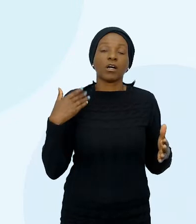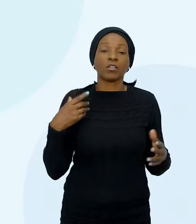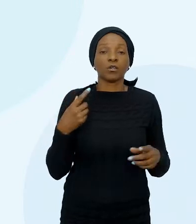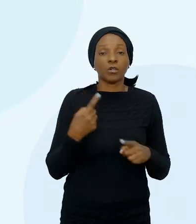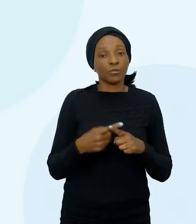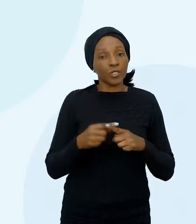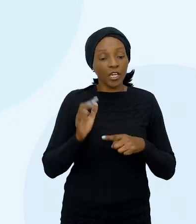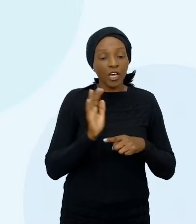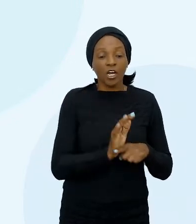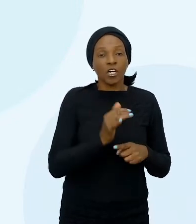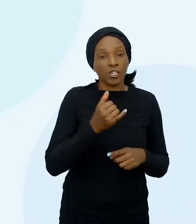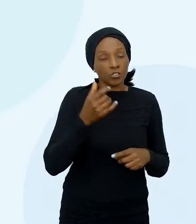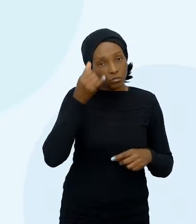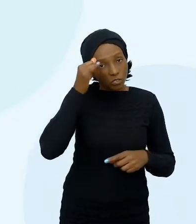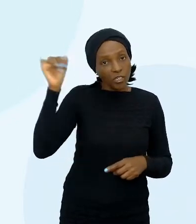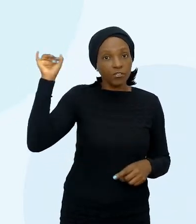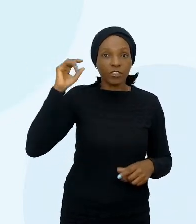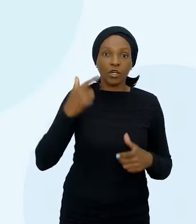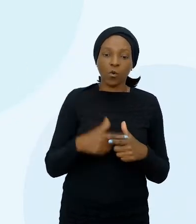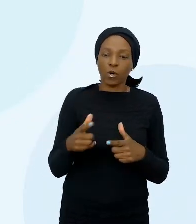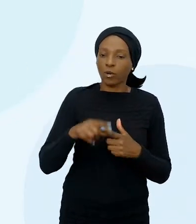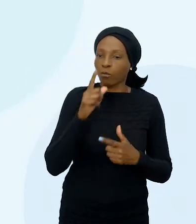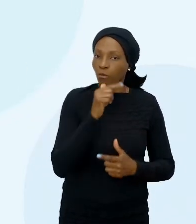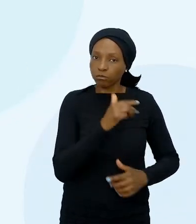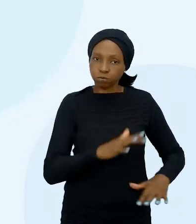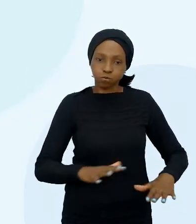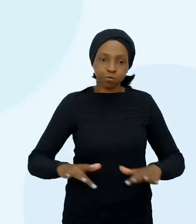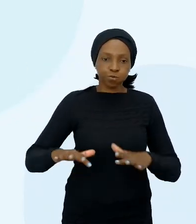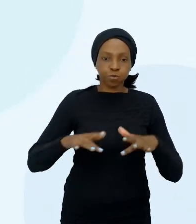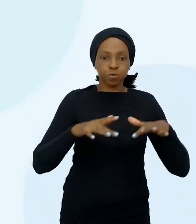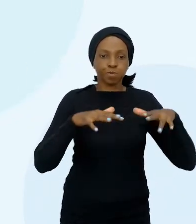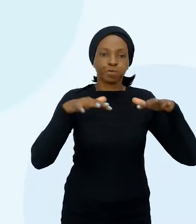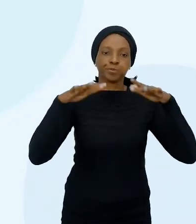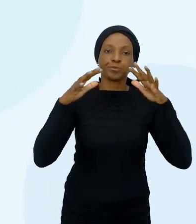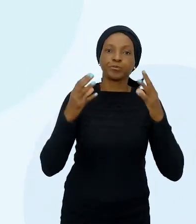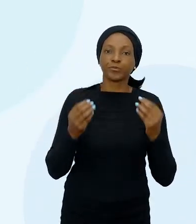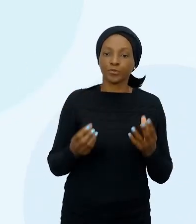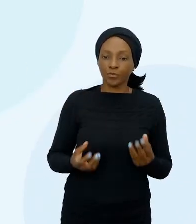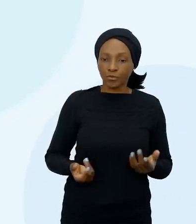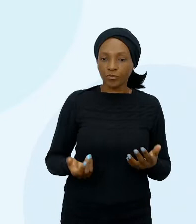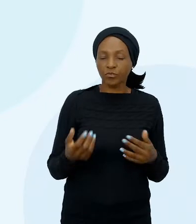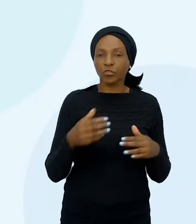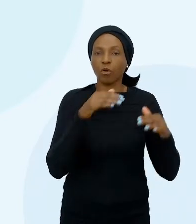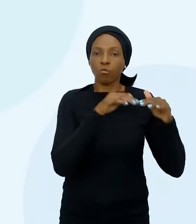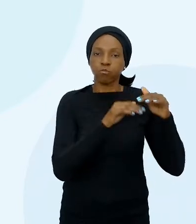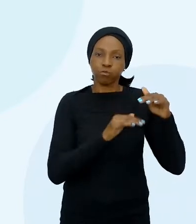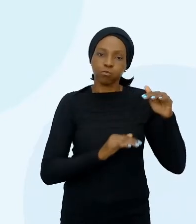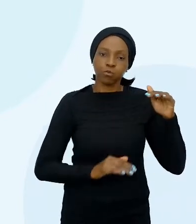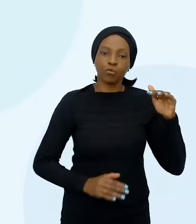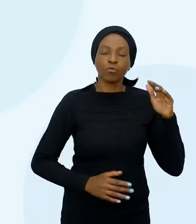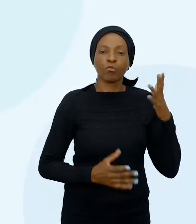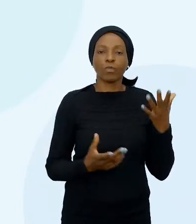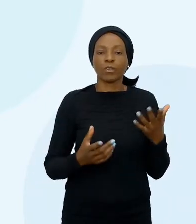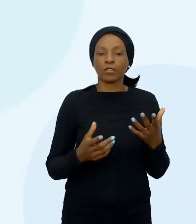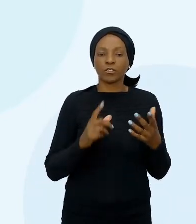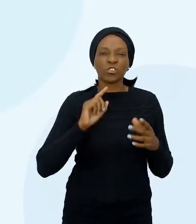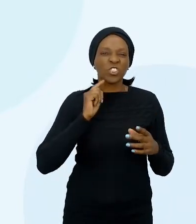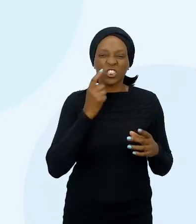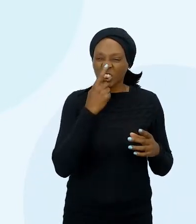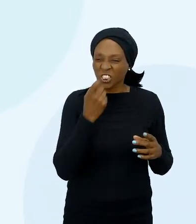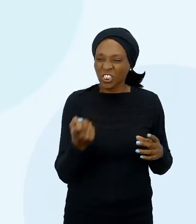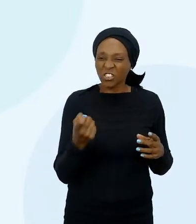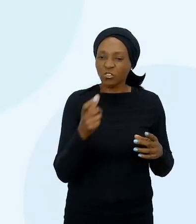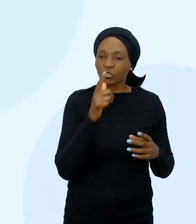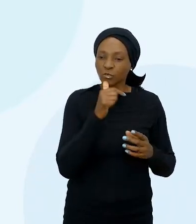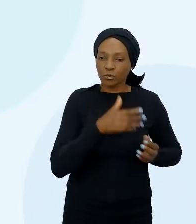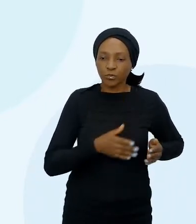enchentes, né? Comentei também sobre o assoreamento, ou seja, o acúmulo de sedimento em córregos que cruzam